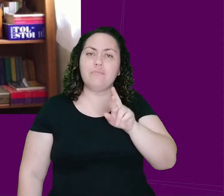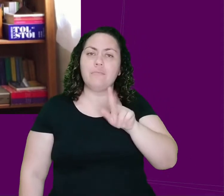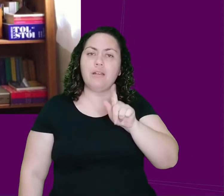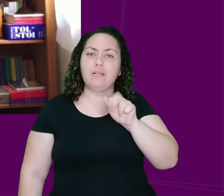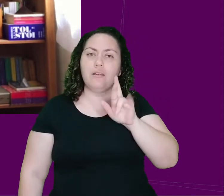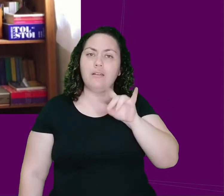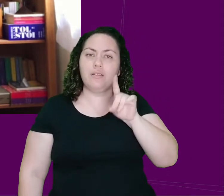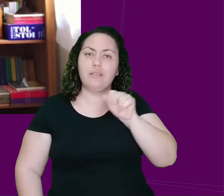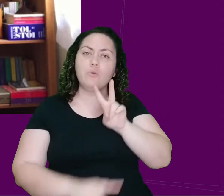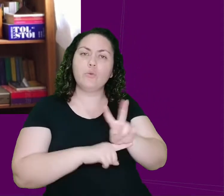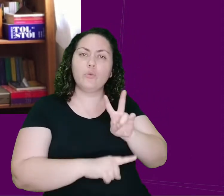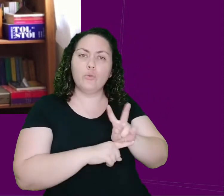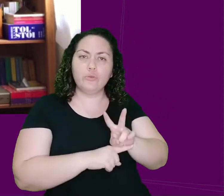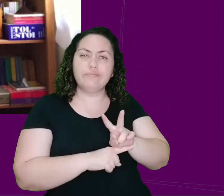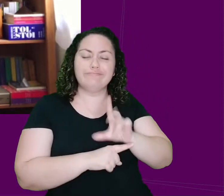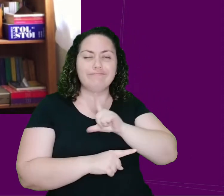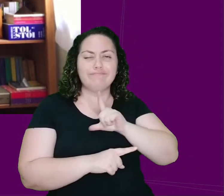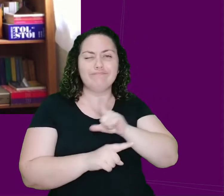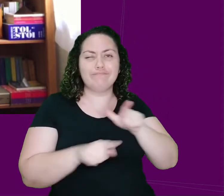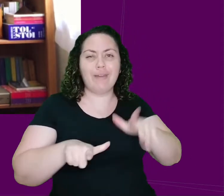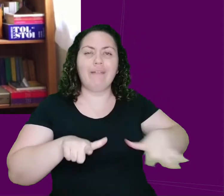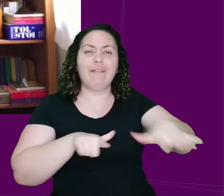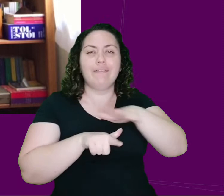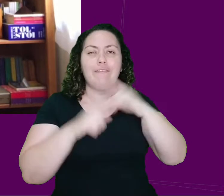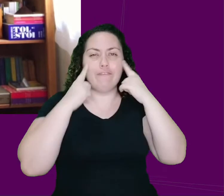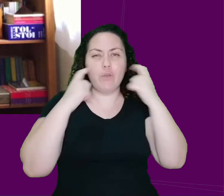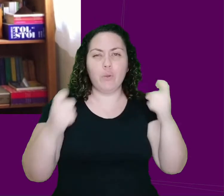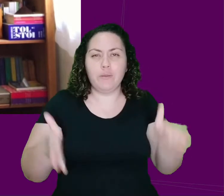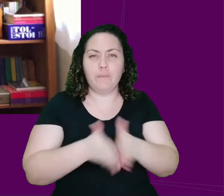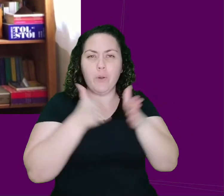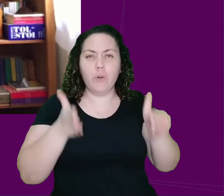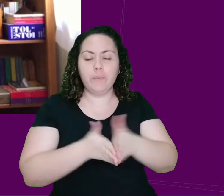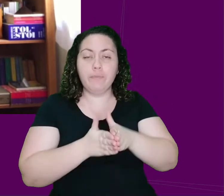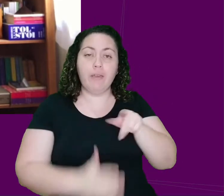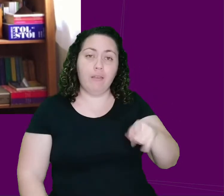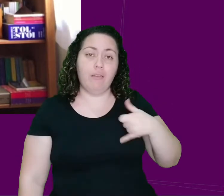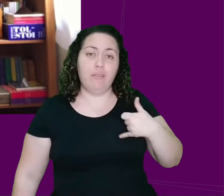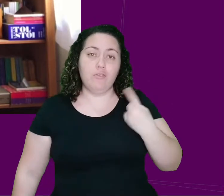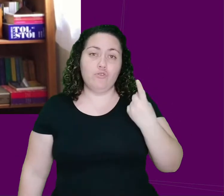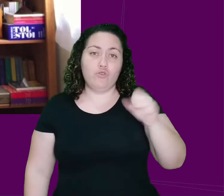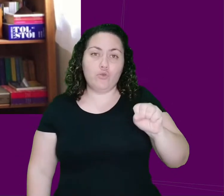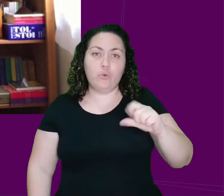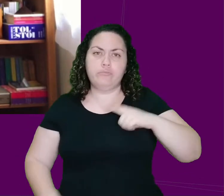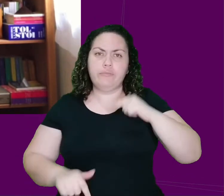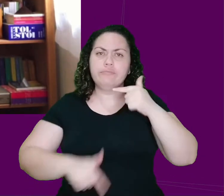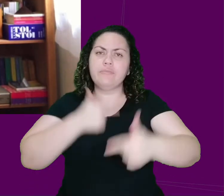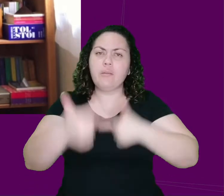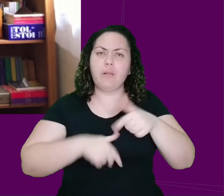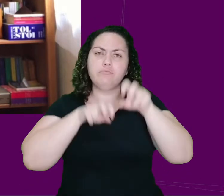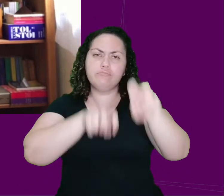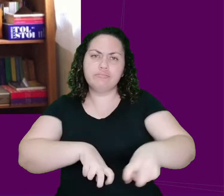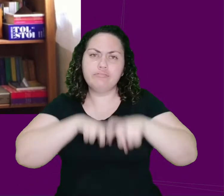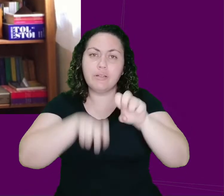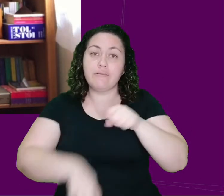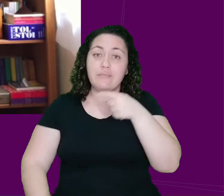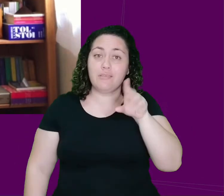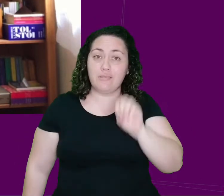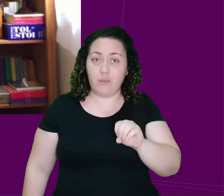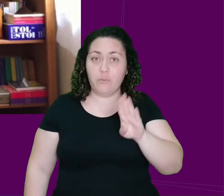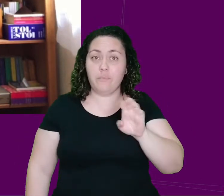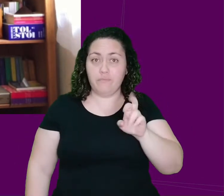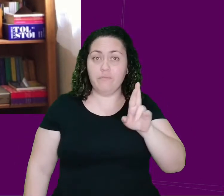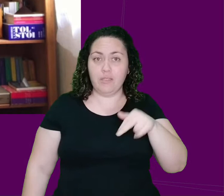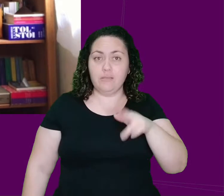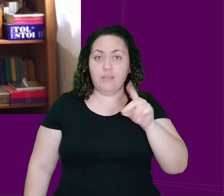Margarida em meio à pobreza e à violência. Aos 18 anos, trabalhando no eito em São Bernardo, ou seja, na limpeza